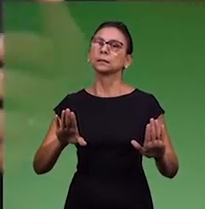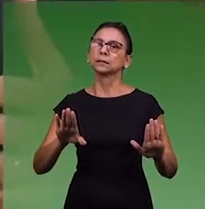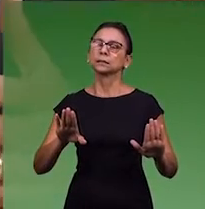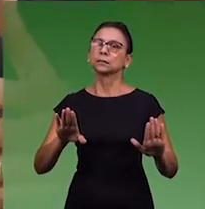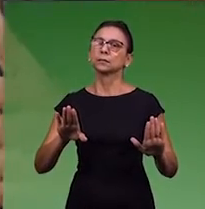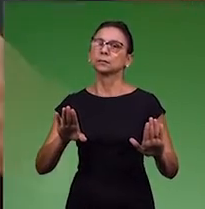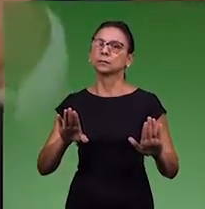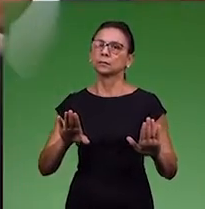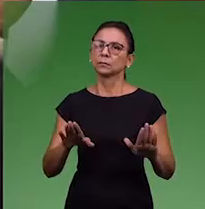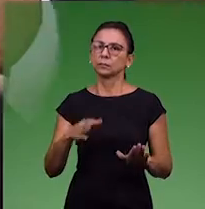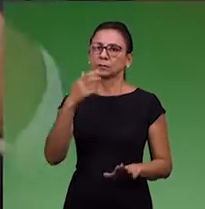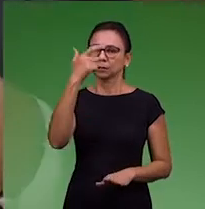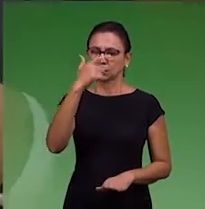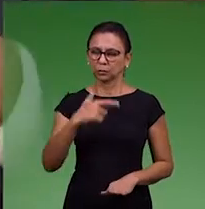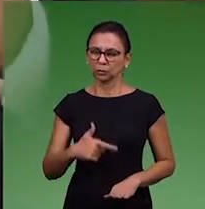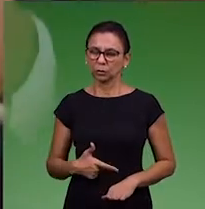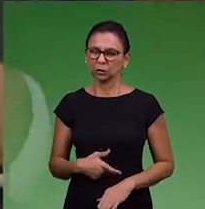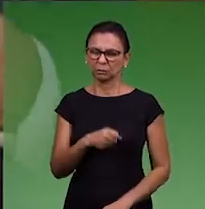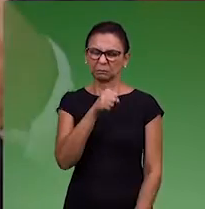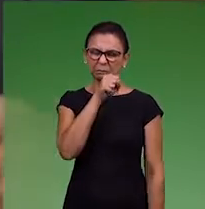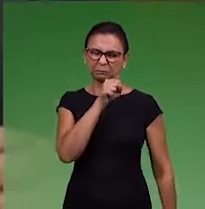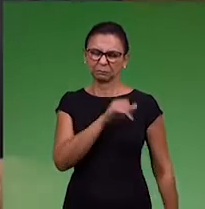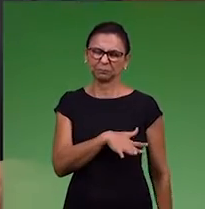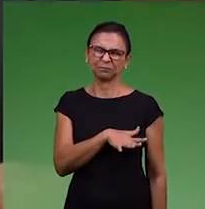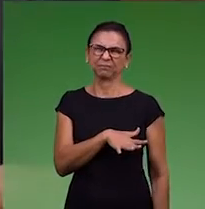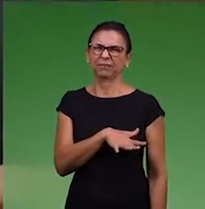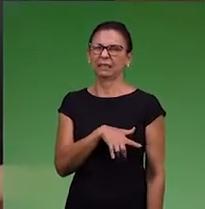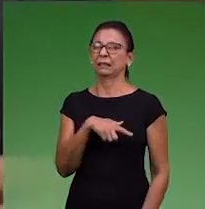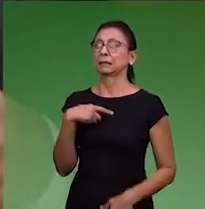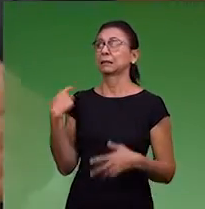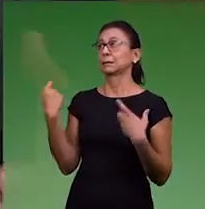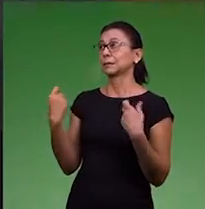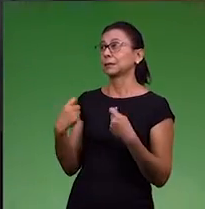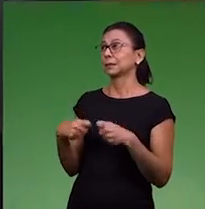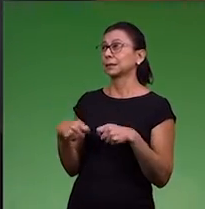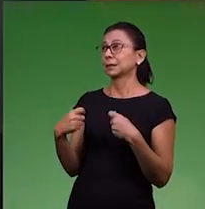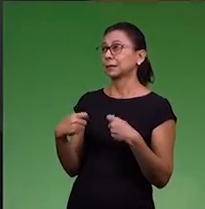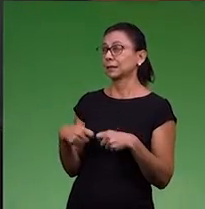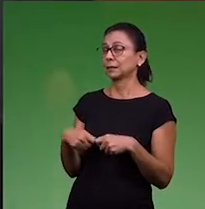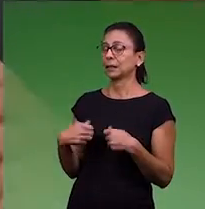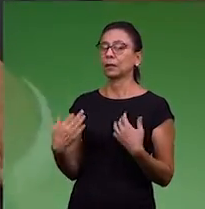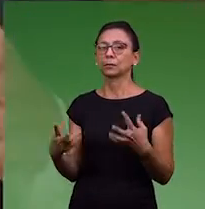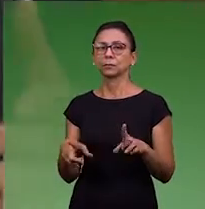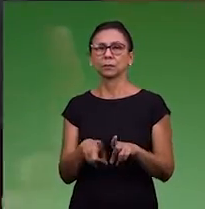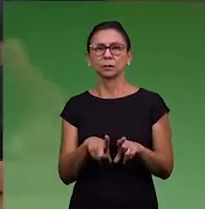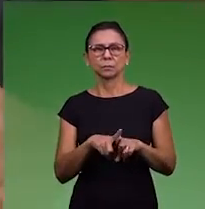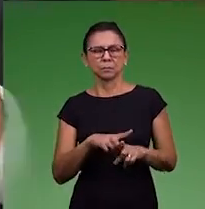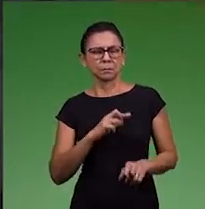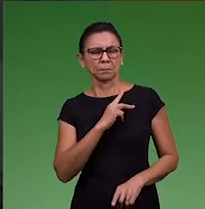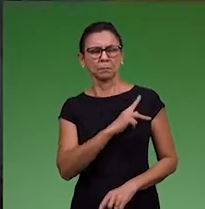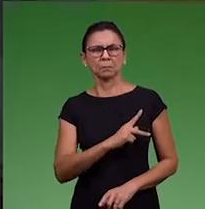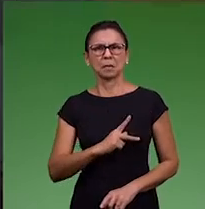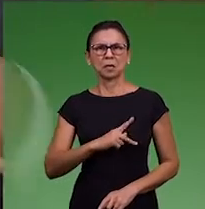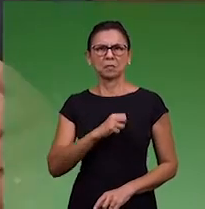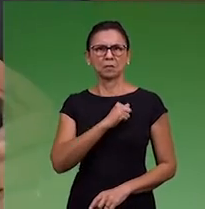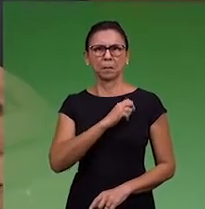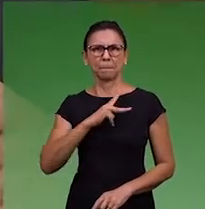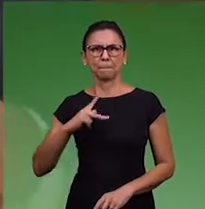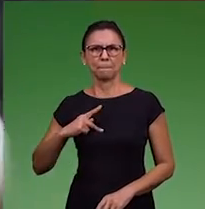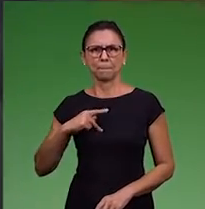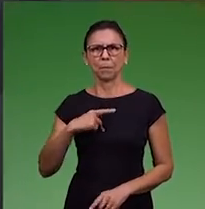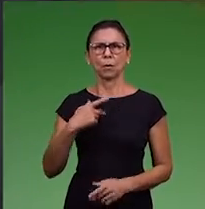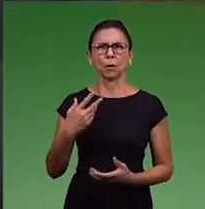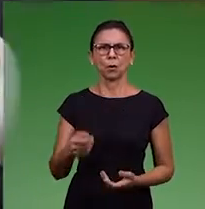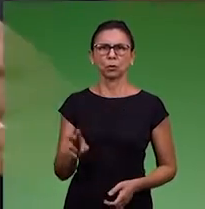como? Ele diz lá no Salmo, eu sou pobre e necessitado. Você pega Paulo, um apóstolo, um homem usado